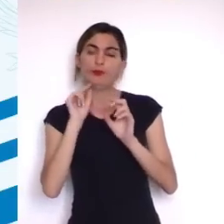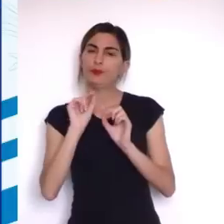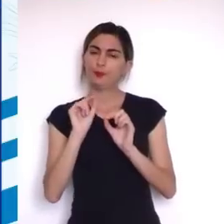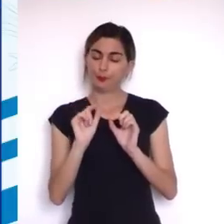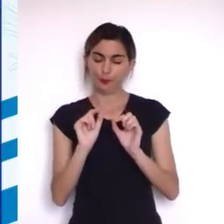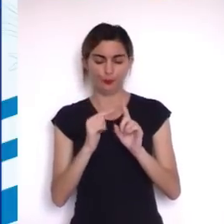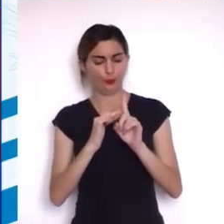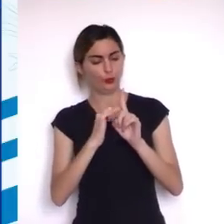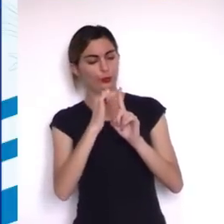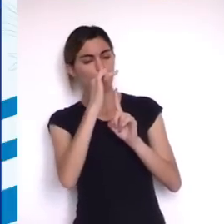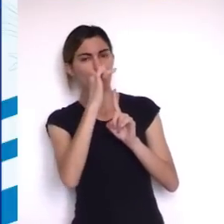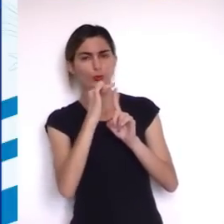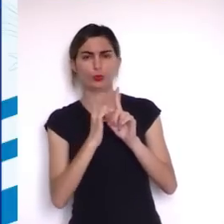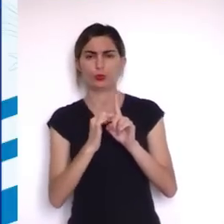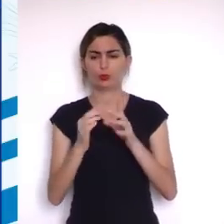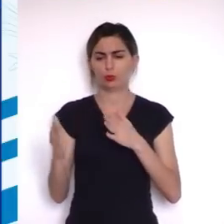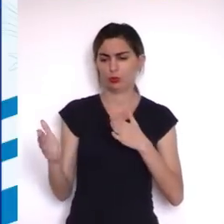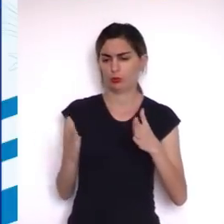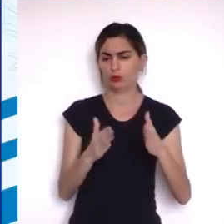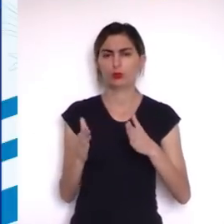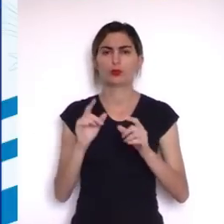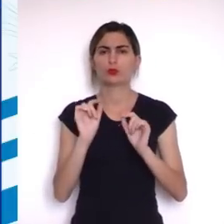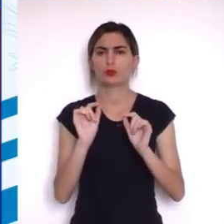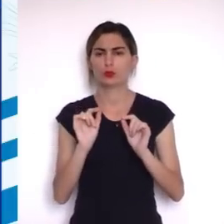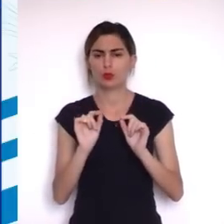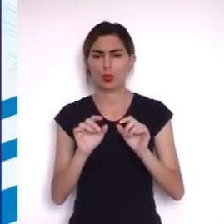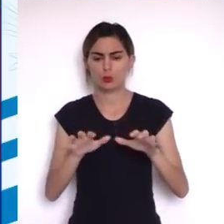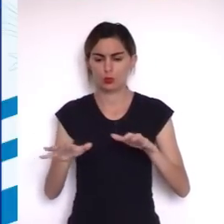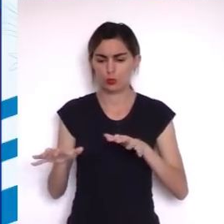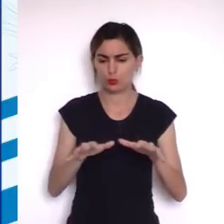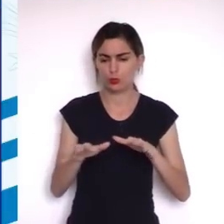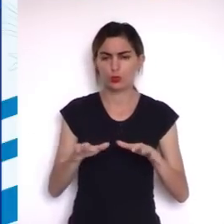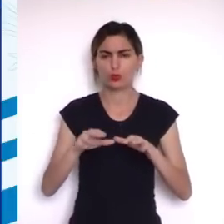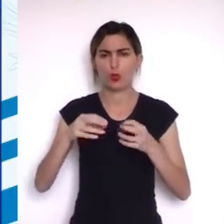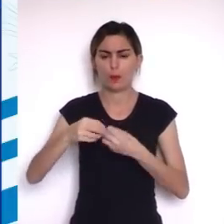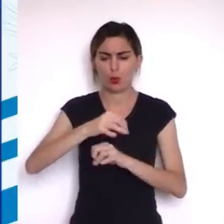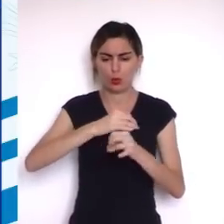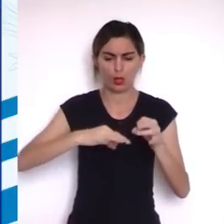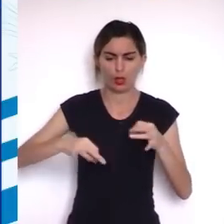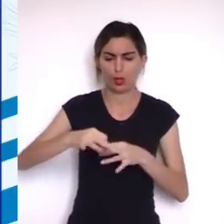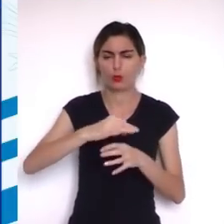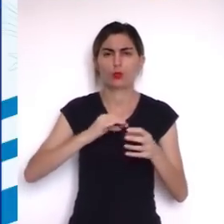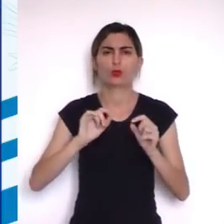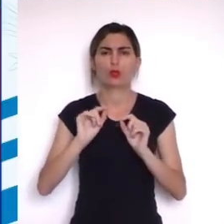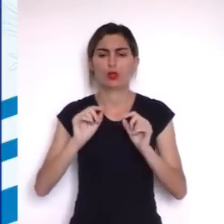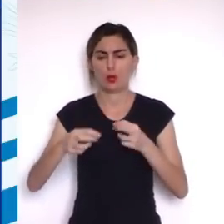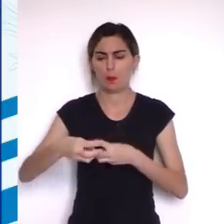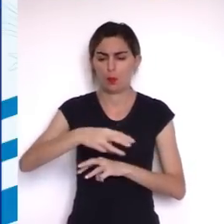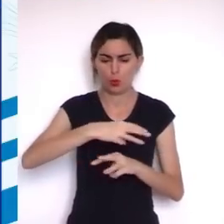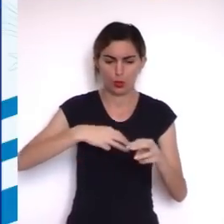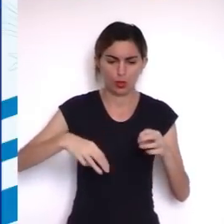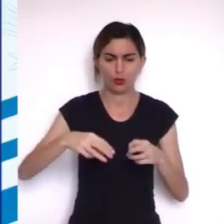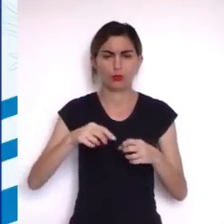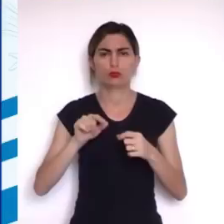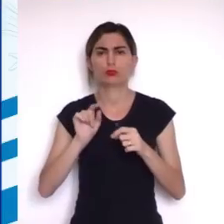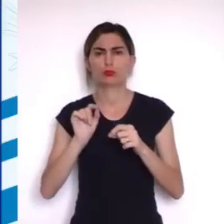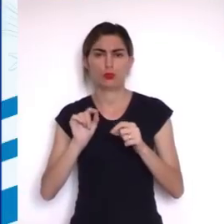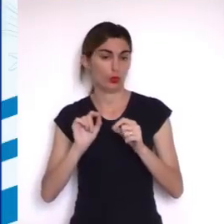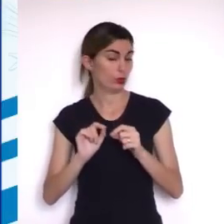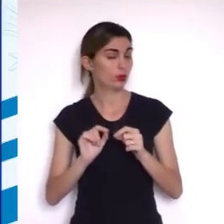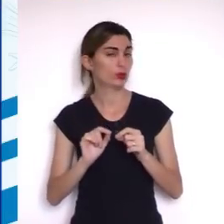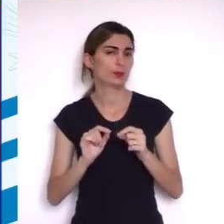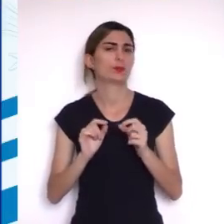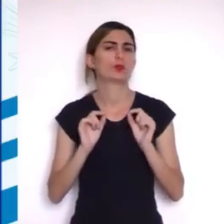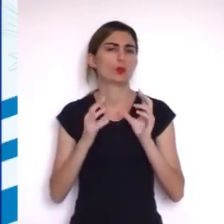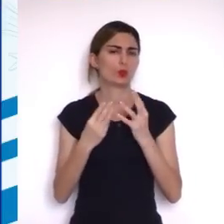seguinte: temperatura é um estado de agitação das moléculas. E essas moléculas, elas